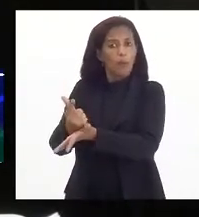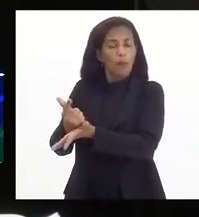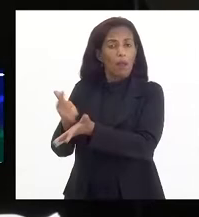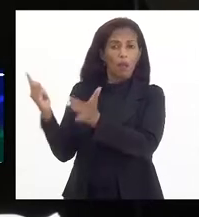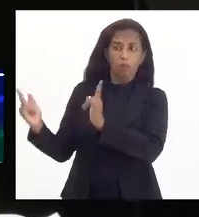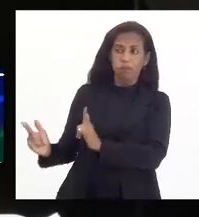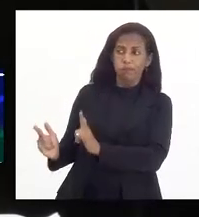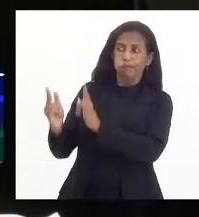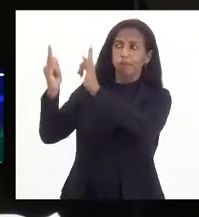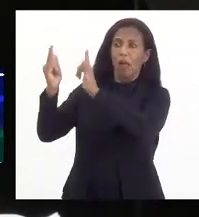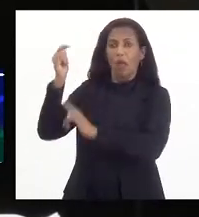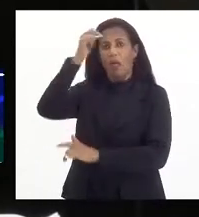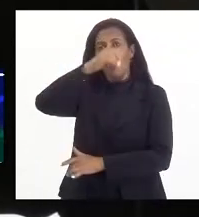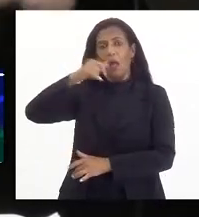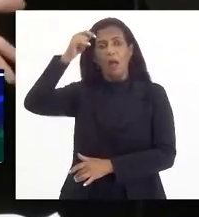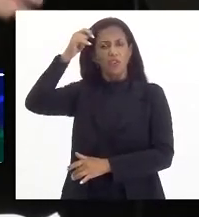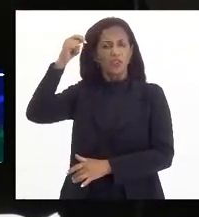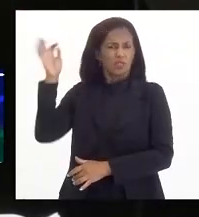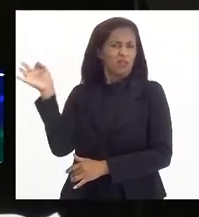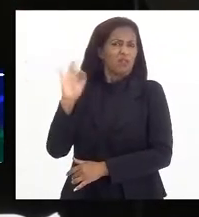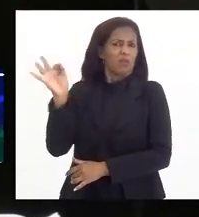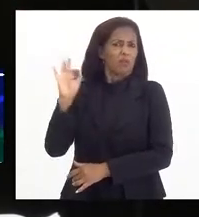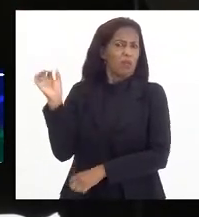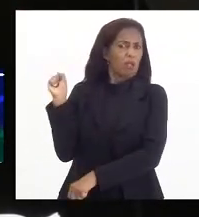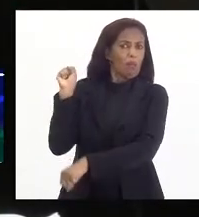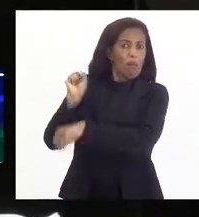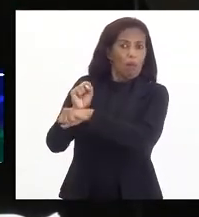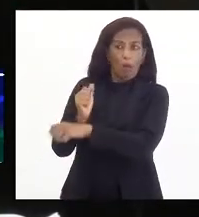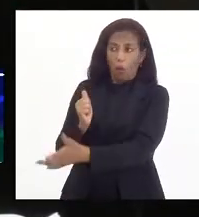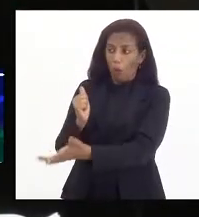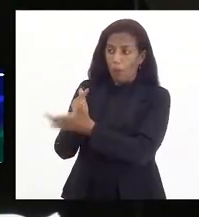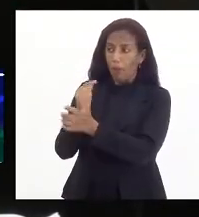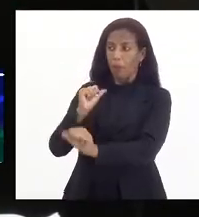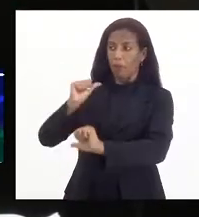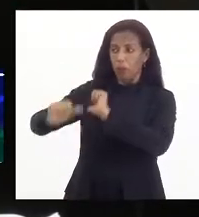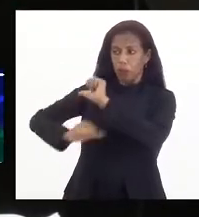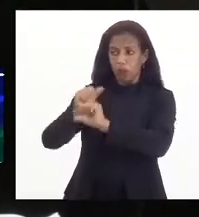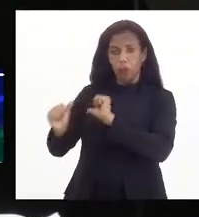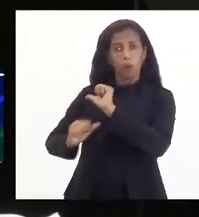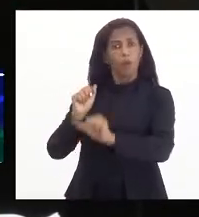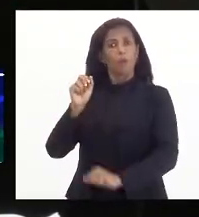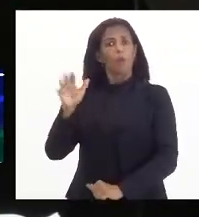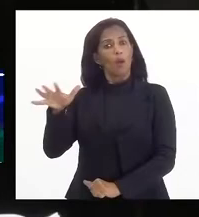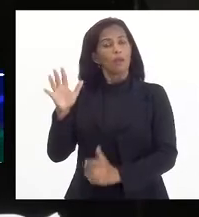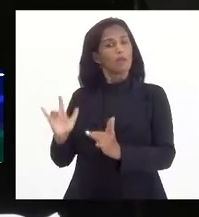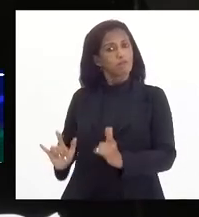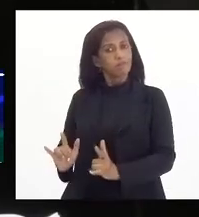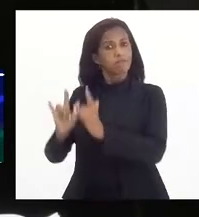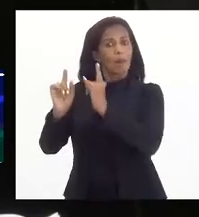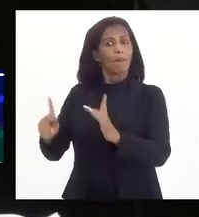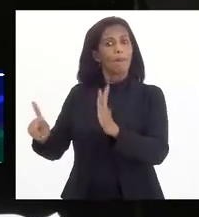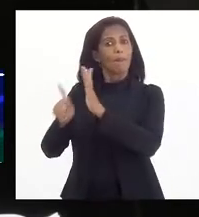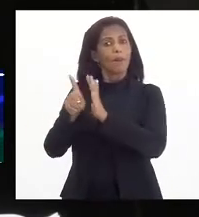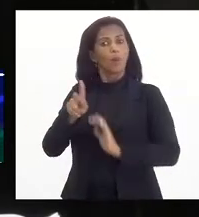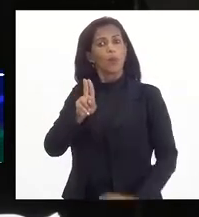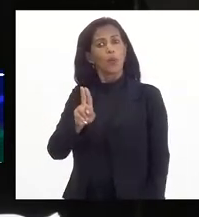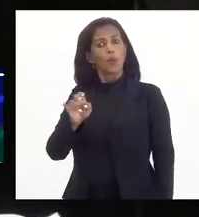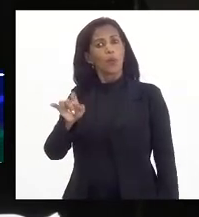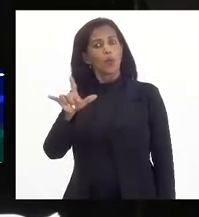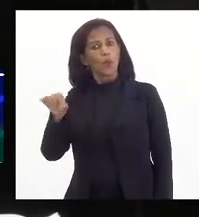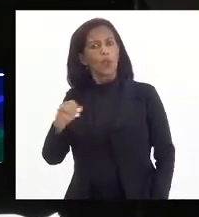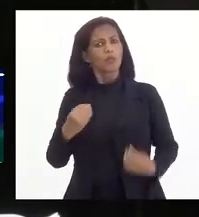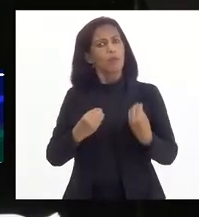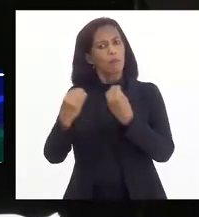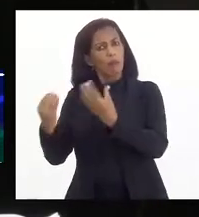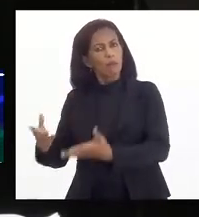faculdade de Março basta que já está desativada comprar para Que ela possa ser instalado o campus está o Enzo para